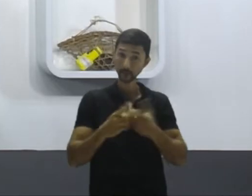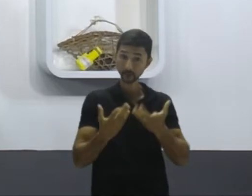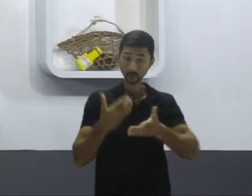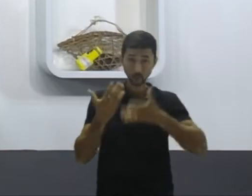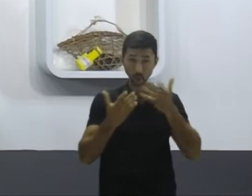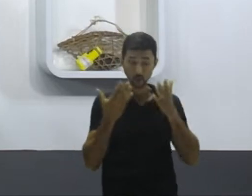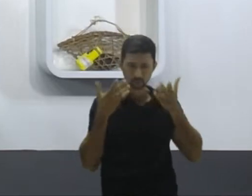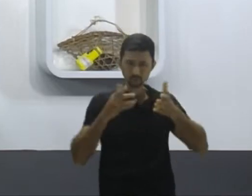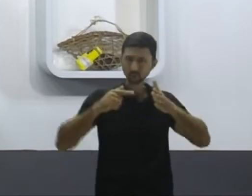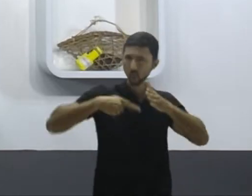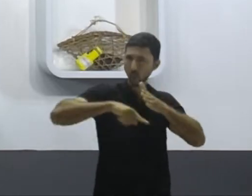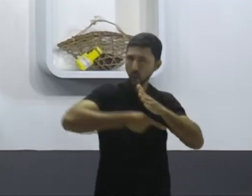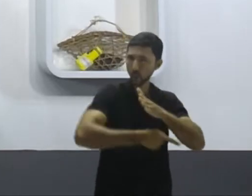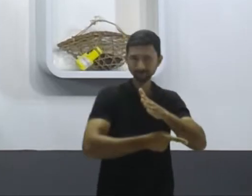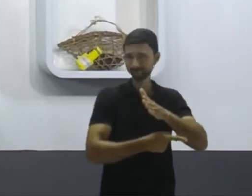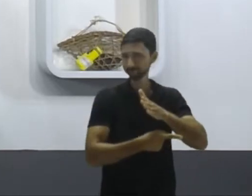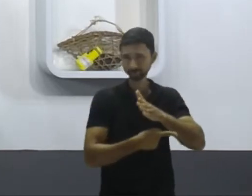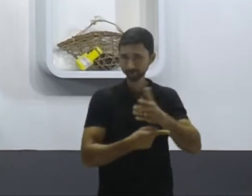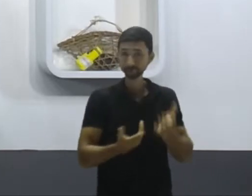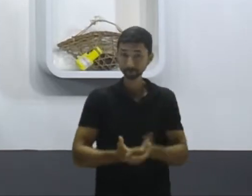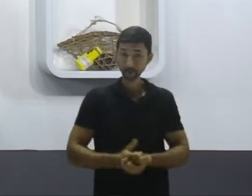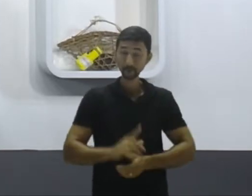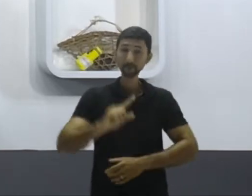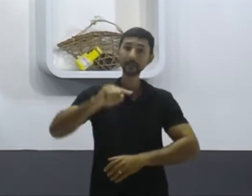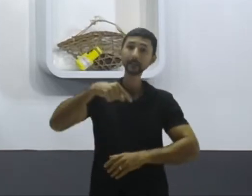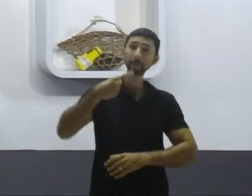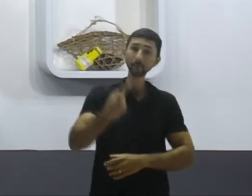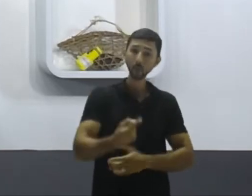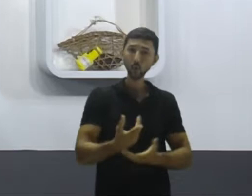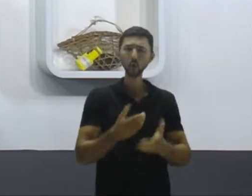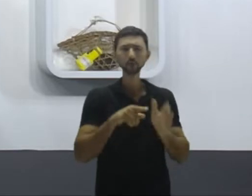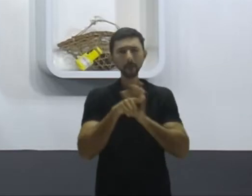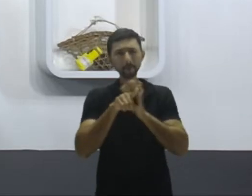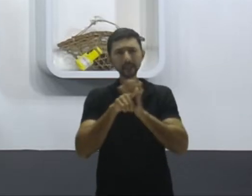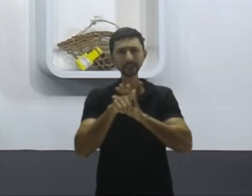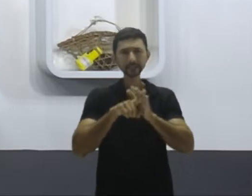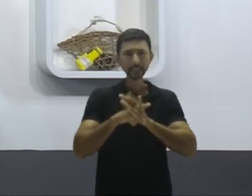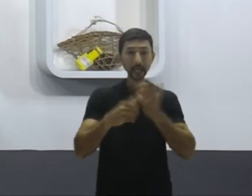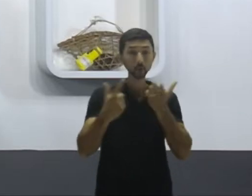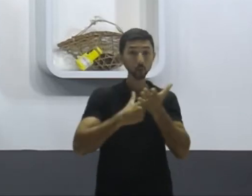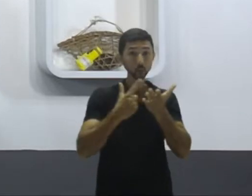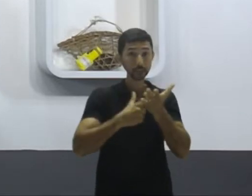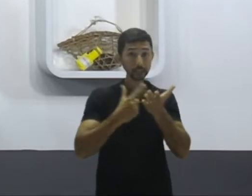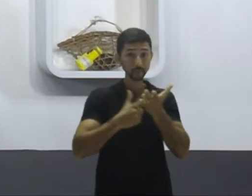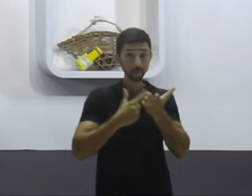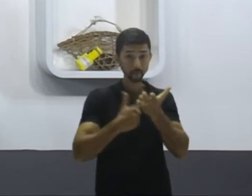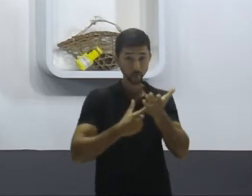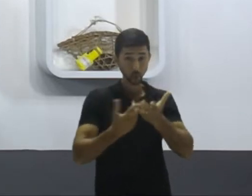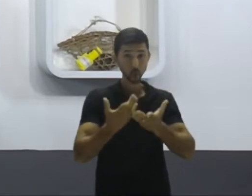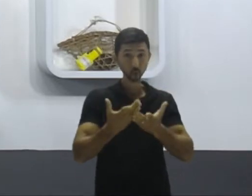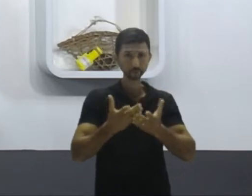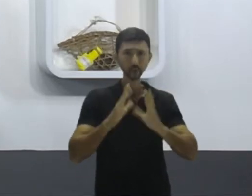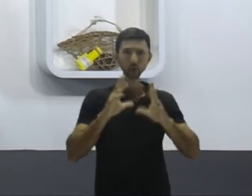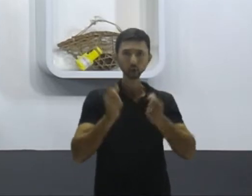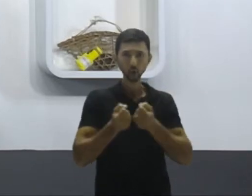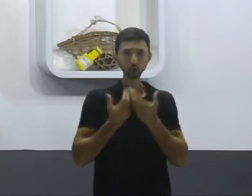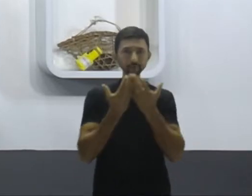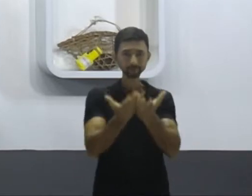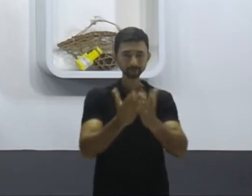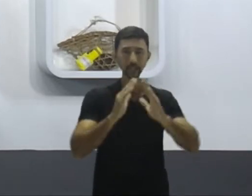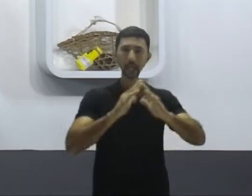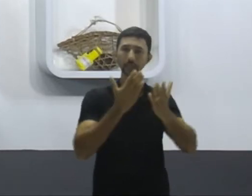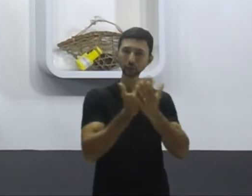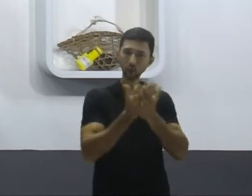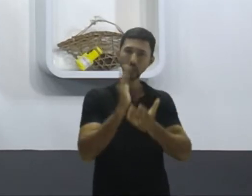grandes aprofundamentos. Vocês depois podem fazer uma pesquisa no livro didático de vocês, todos receberam livros nas